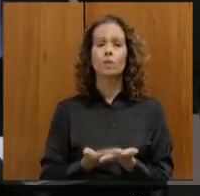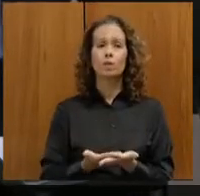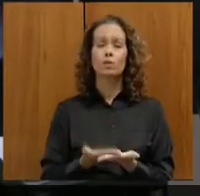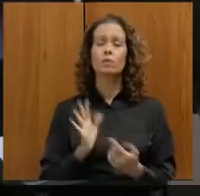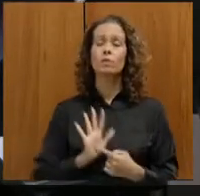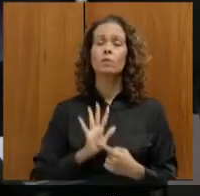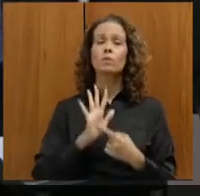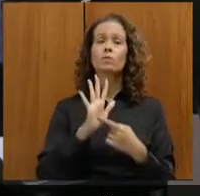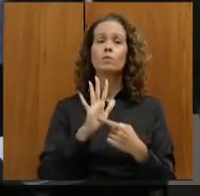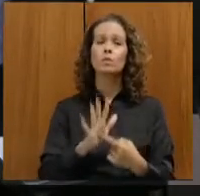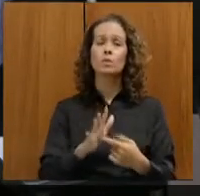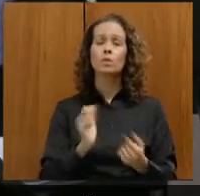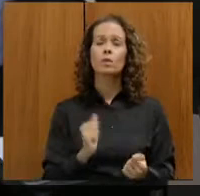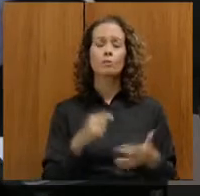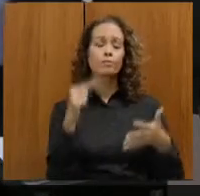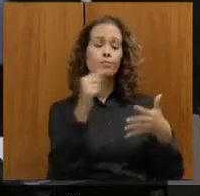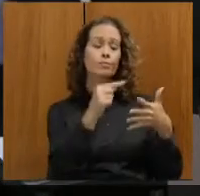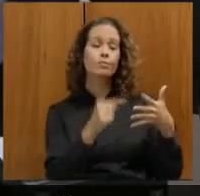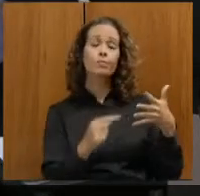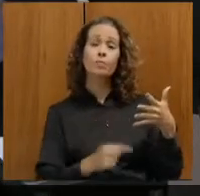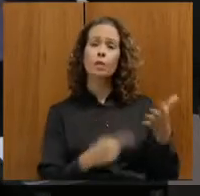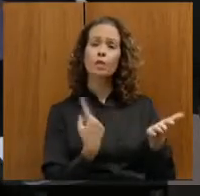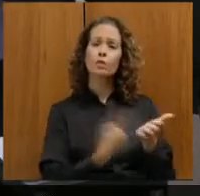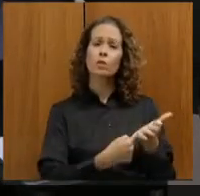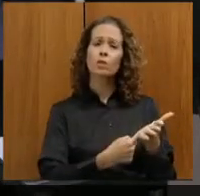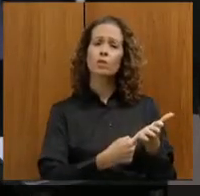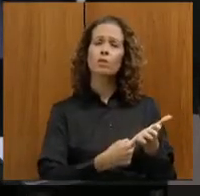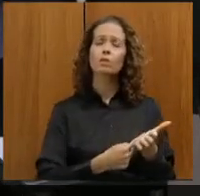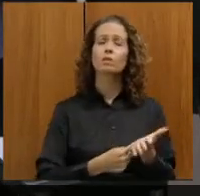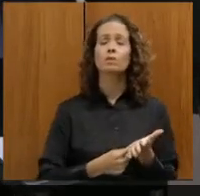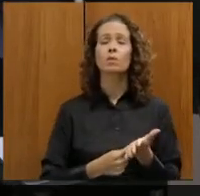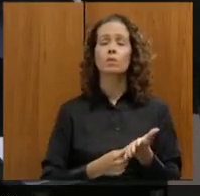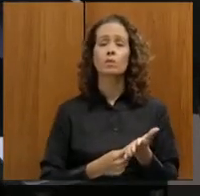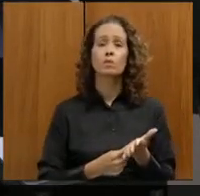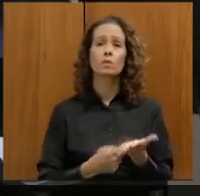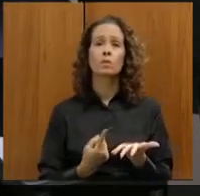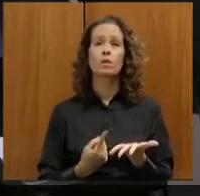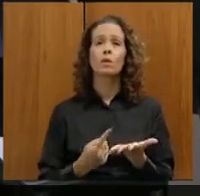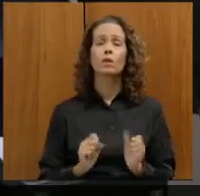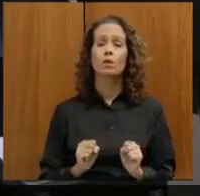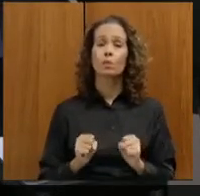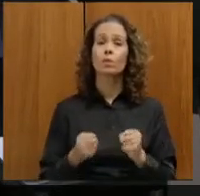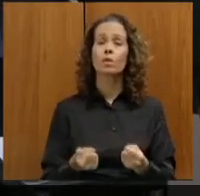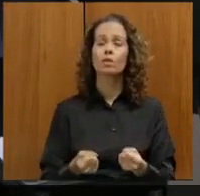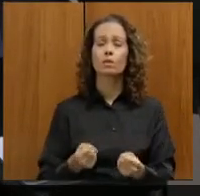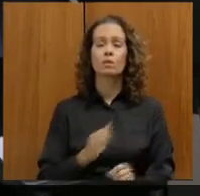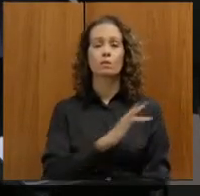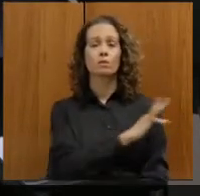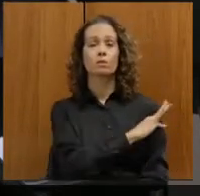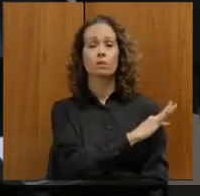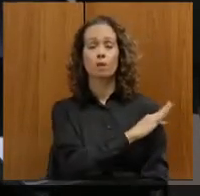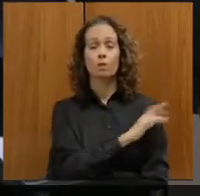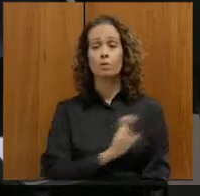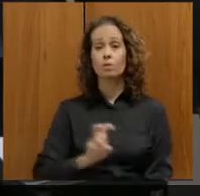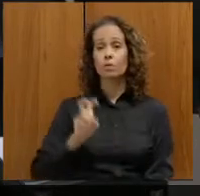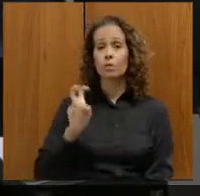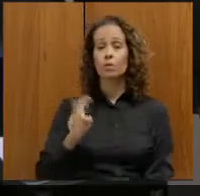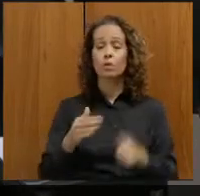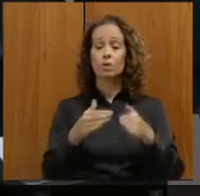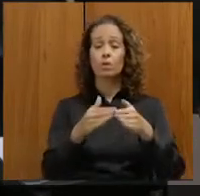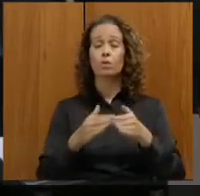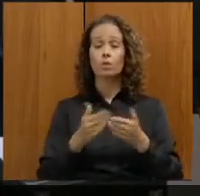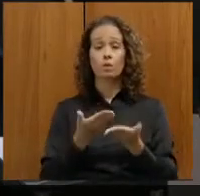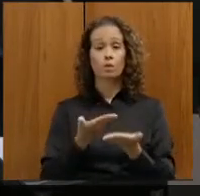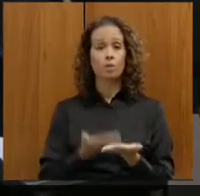pacote de medidas a serão adotados pelo regime de recuperação fiscal todos os cinco requerimentos foram